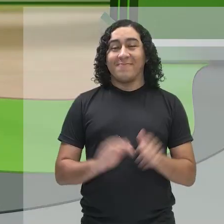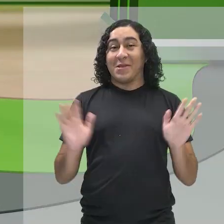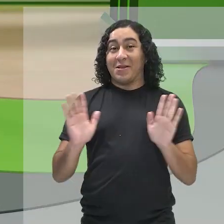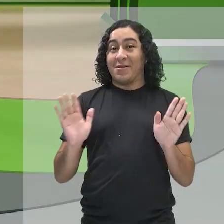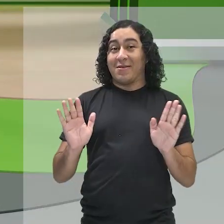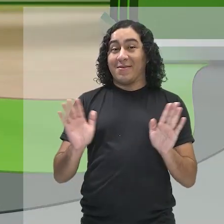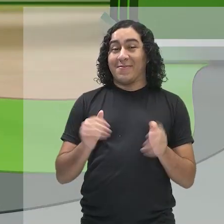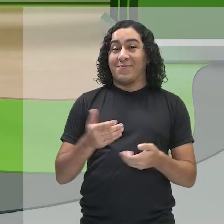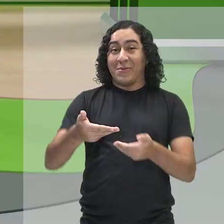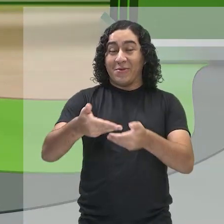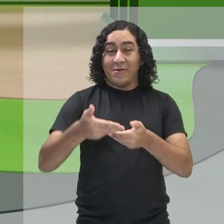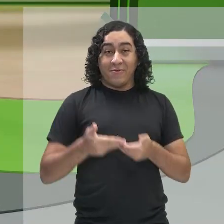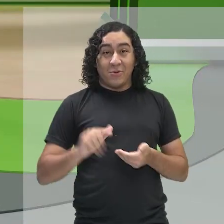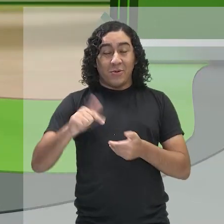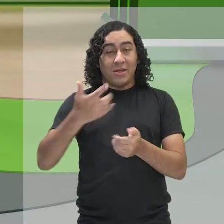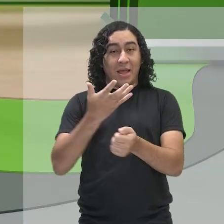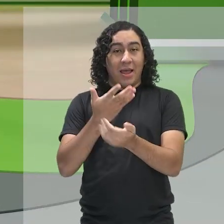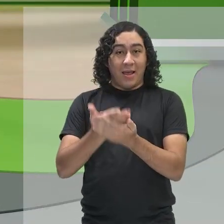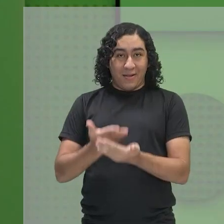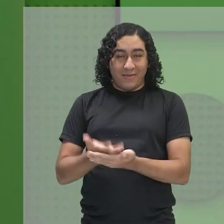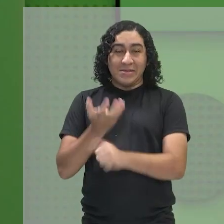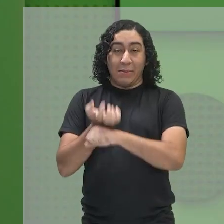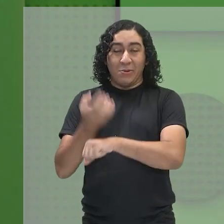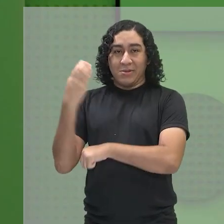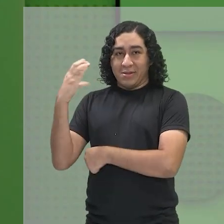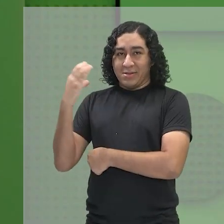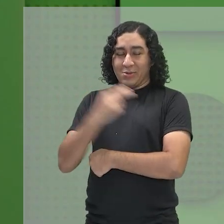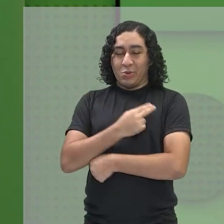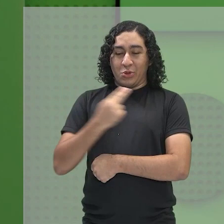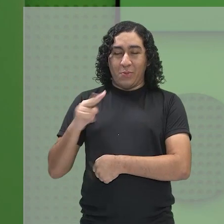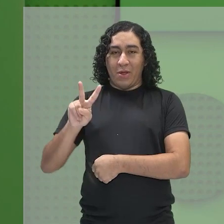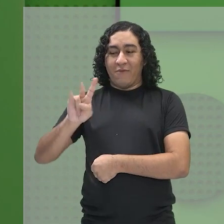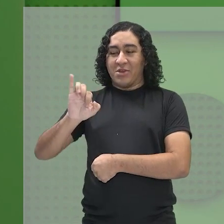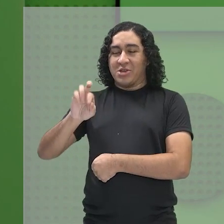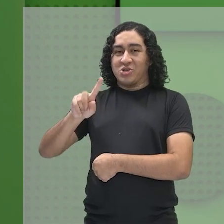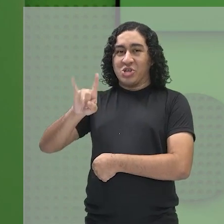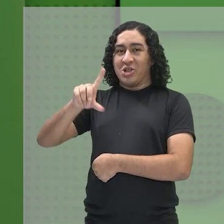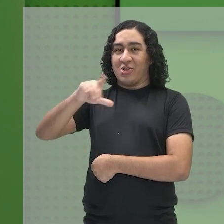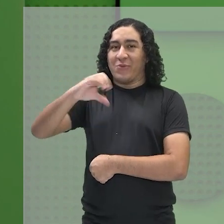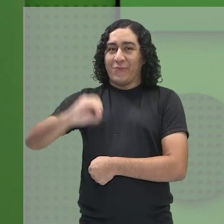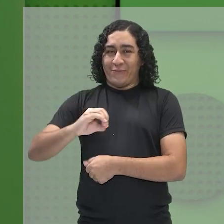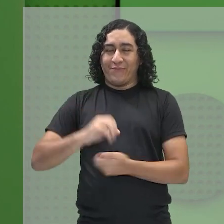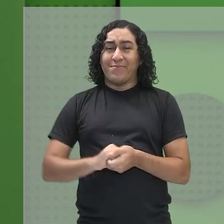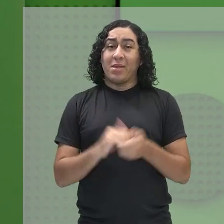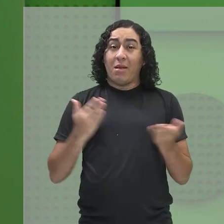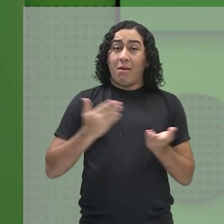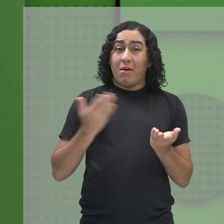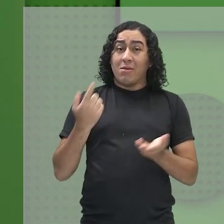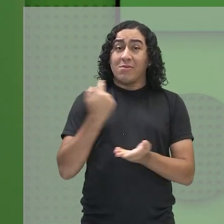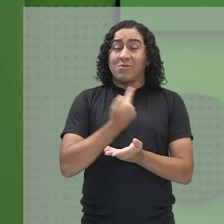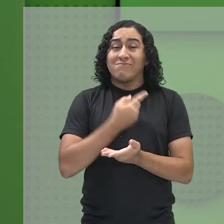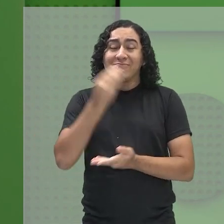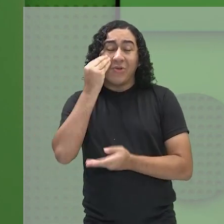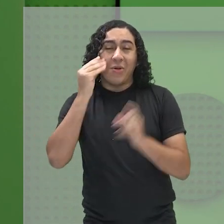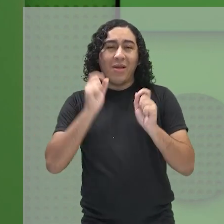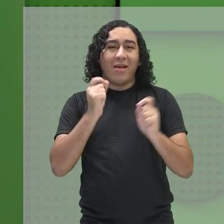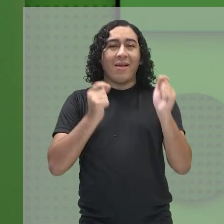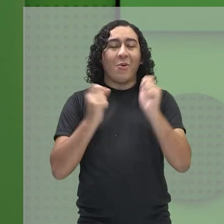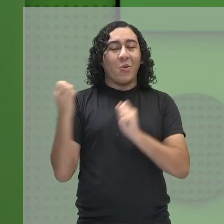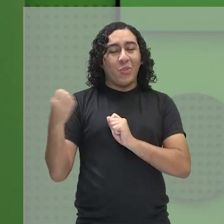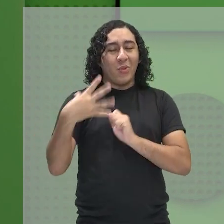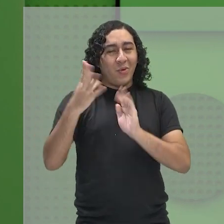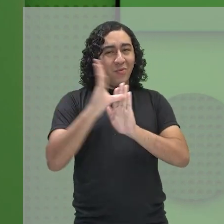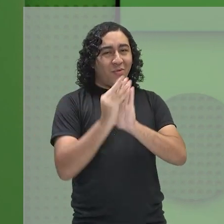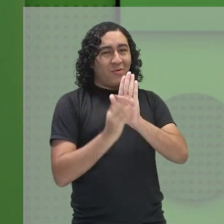Olá, sejam bem-vindos a mais uma aula de ciências. Eu sou o professor Virgílio Guedes e a partir de agora você vai acompanhar comigo aí novos conteúdos.